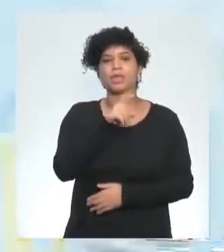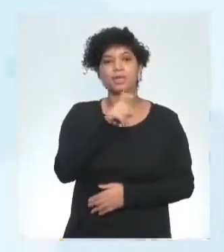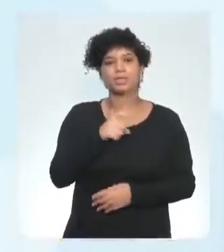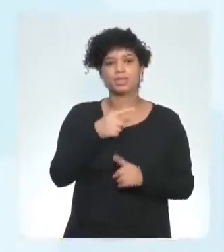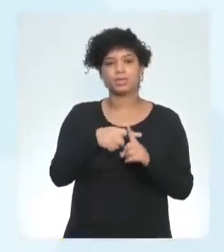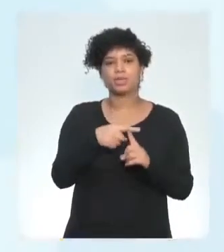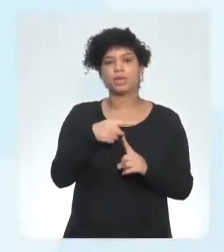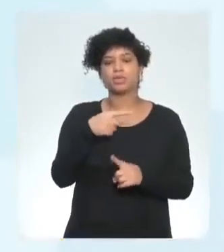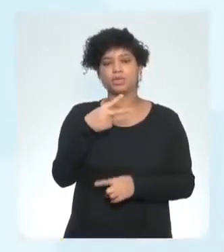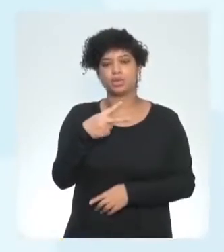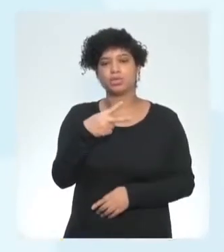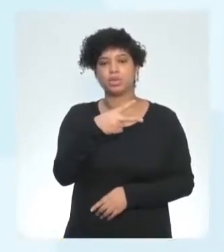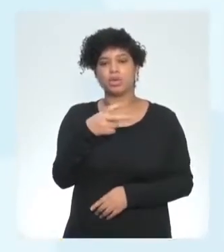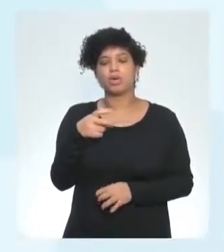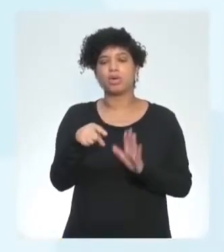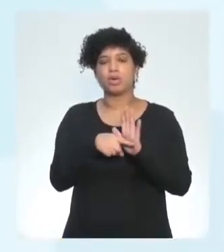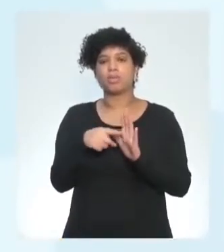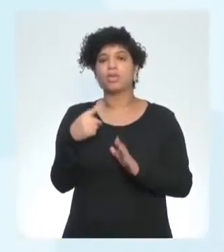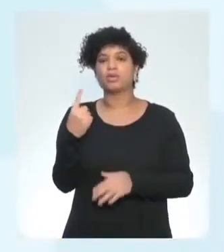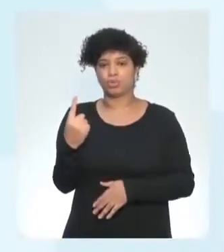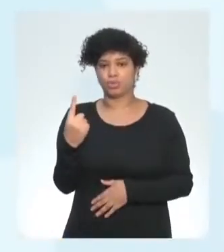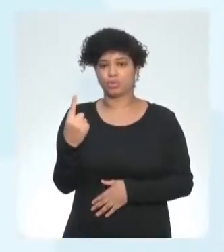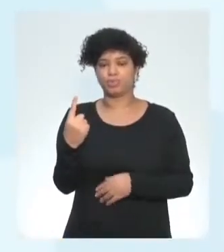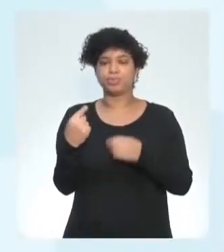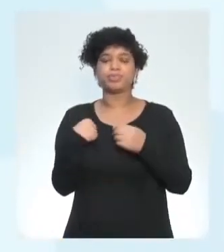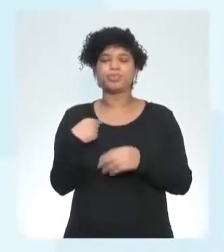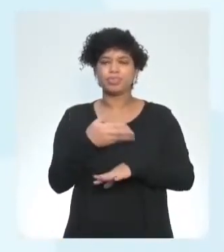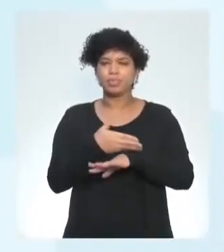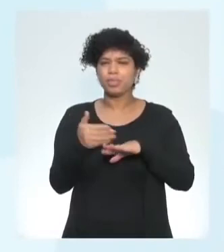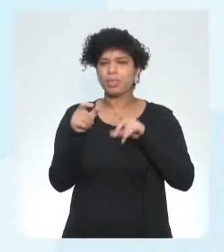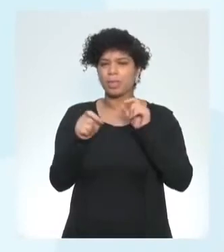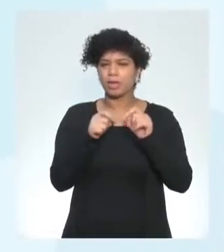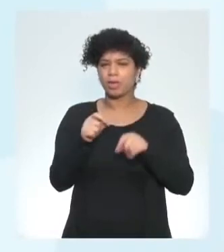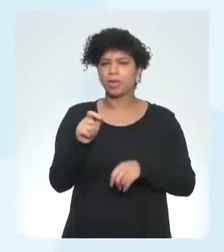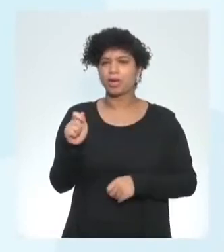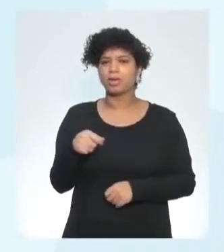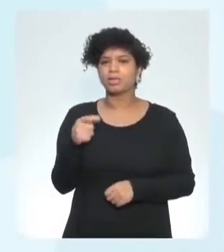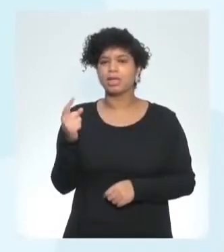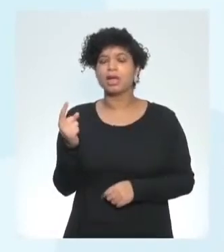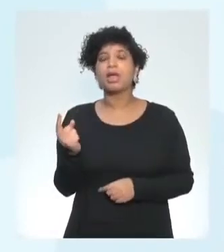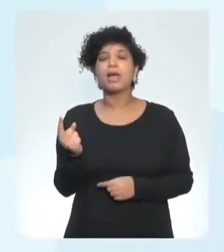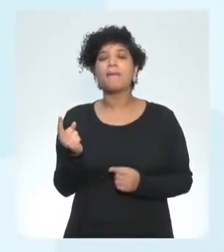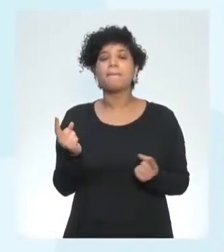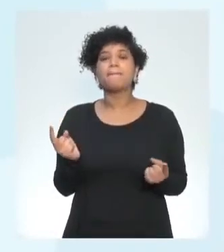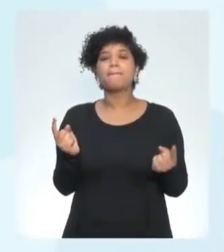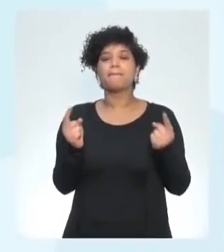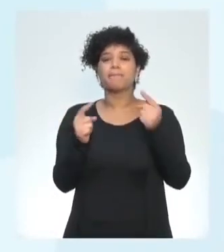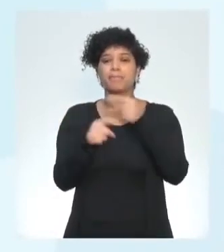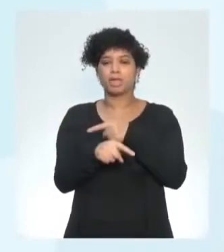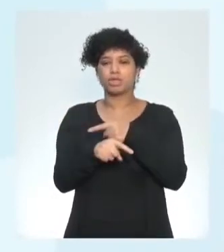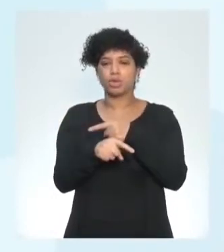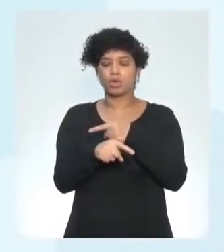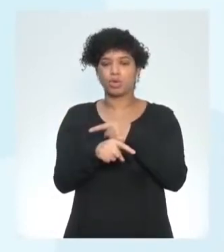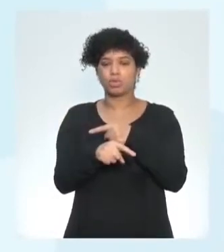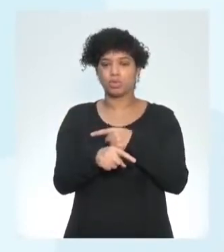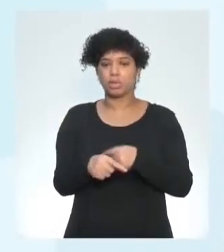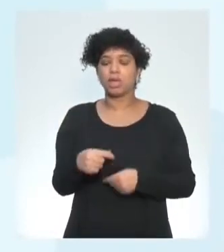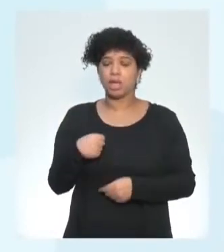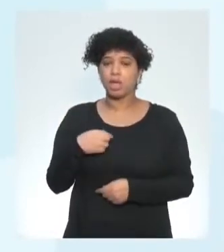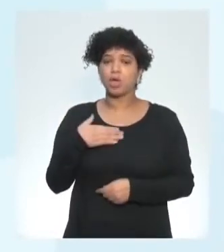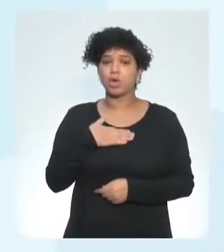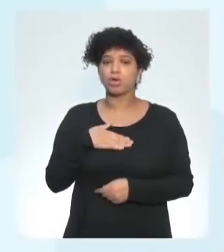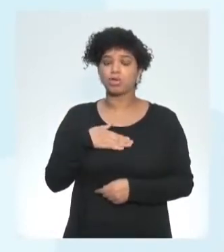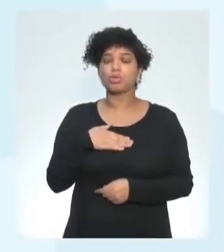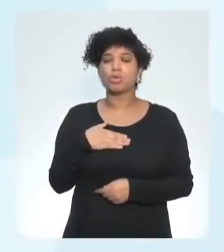2 igual a menos 1. Eu costumo falar o seguinte, ó, passa o número para lá, eu troco de sinal. Eu prefiro dizer